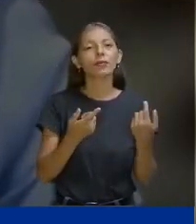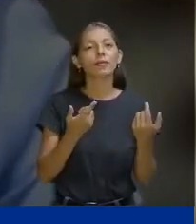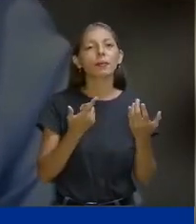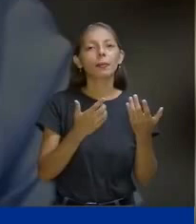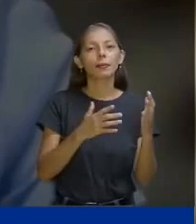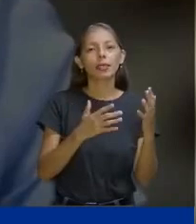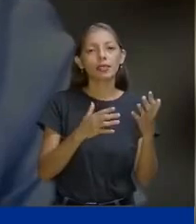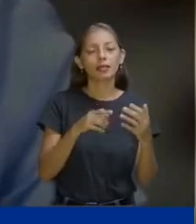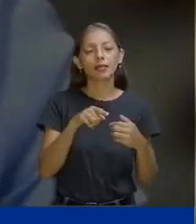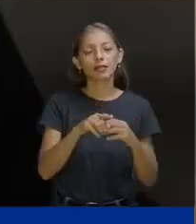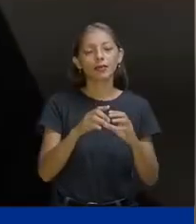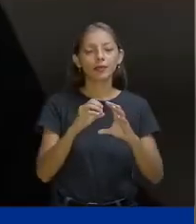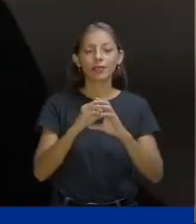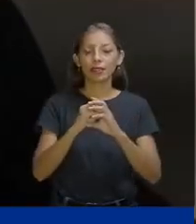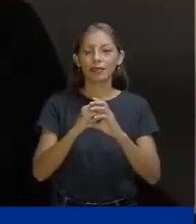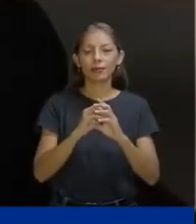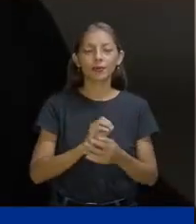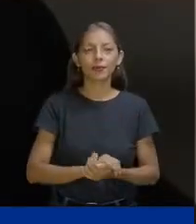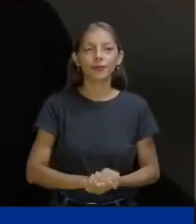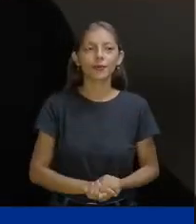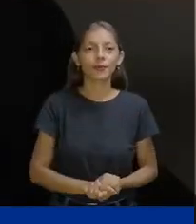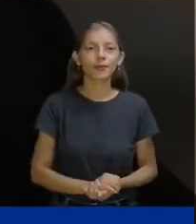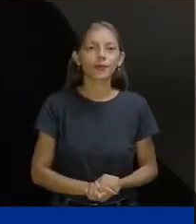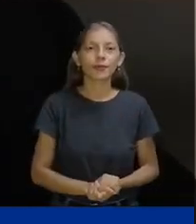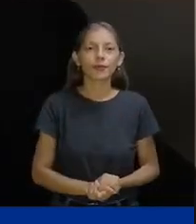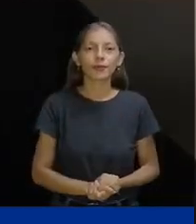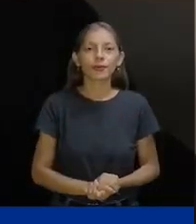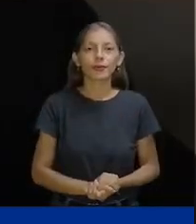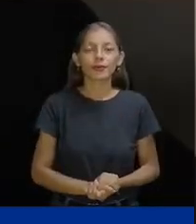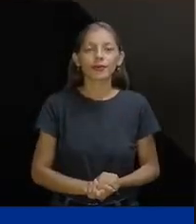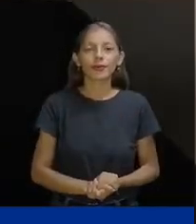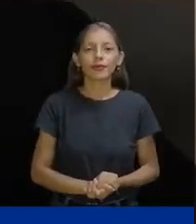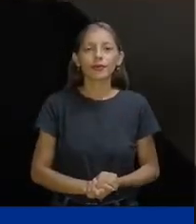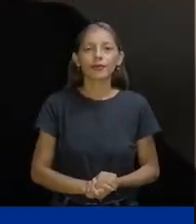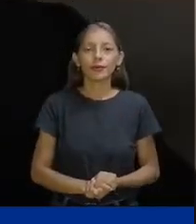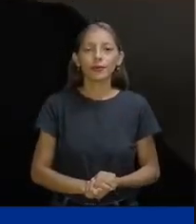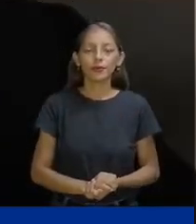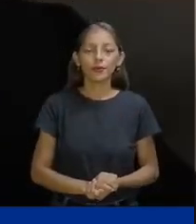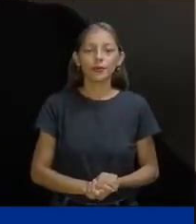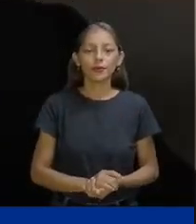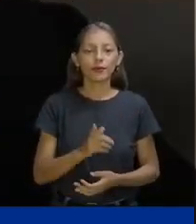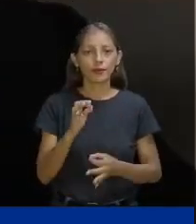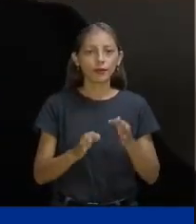isso. Obrigada. Perfeito, Paula. Perfeito. Juíza Tina.